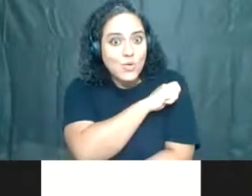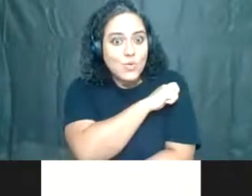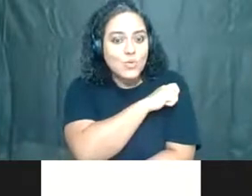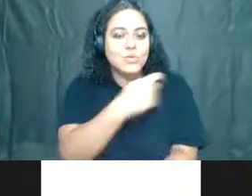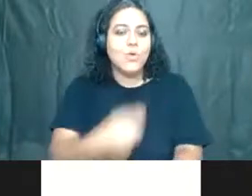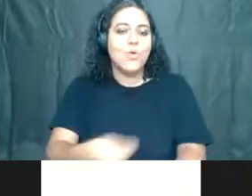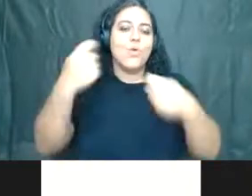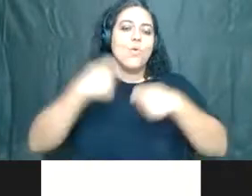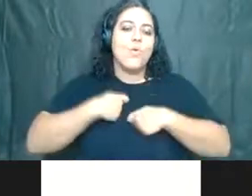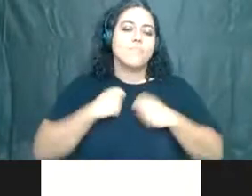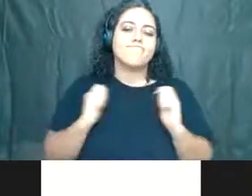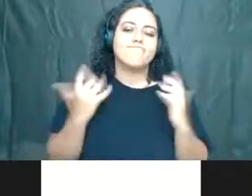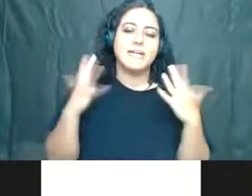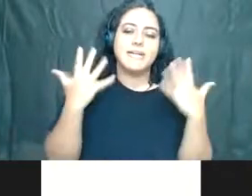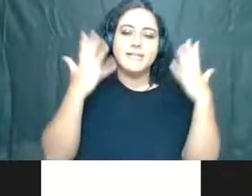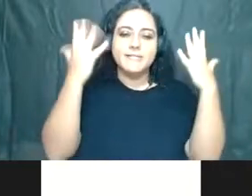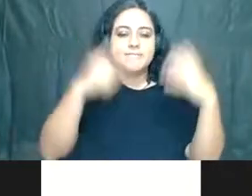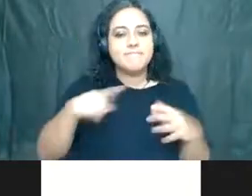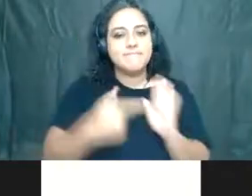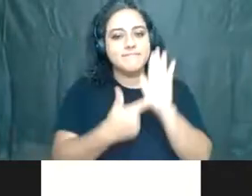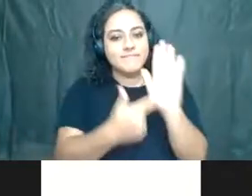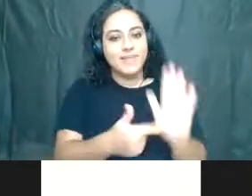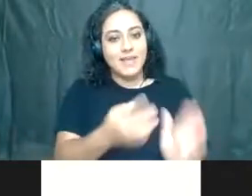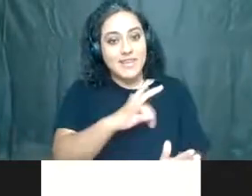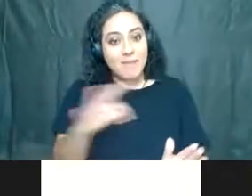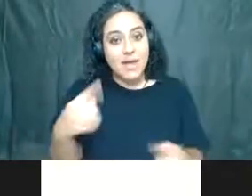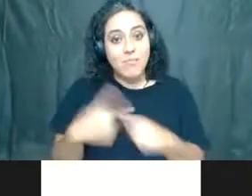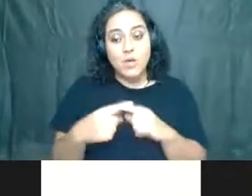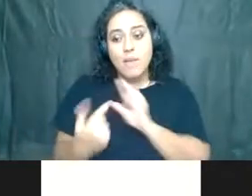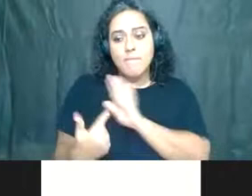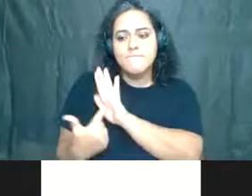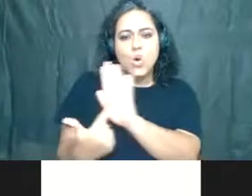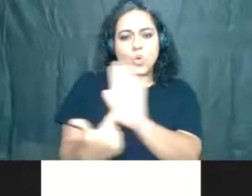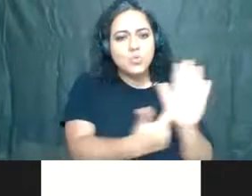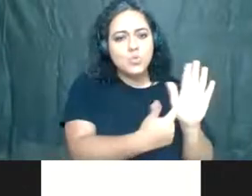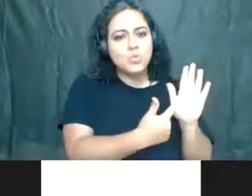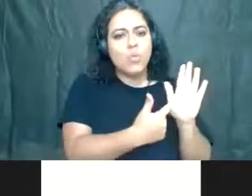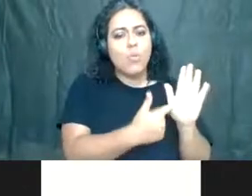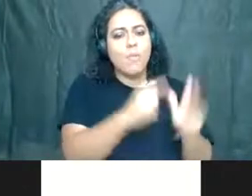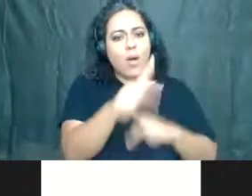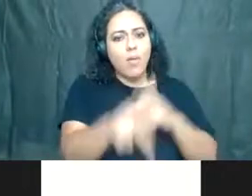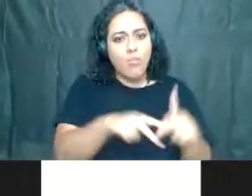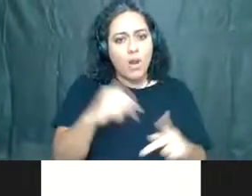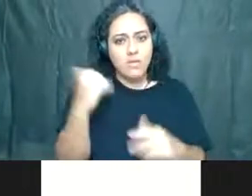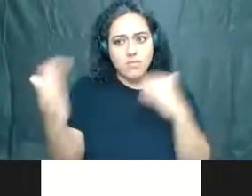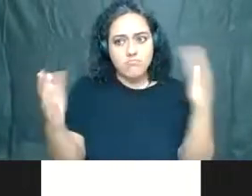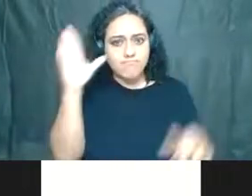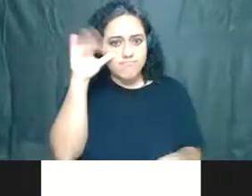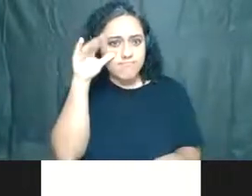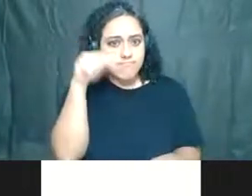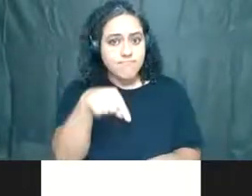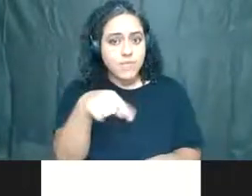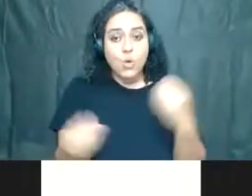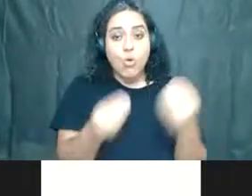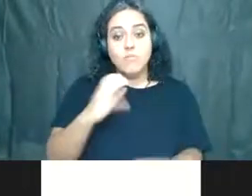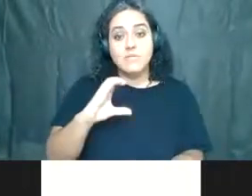nossas sessões de trabalho, porque eles mostraram para várias pessoas de fora que assistiram como que a